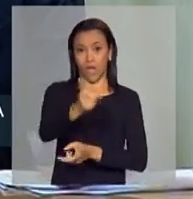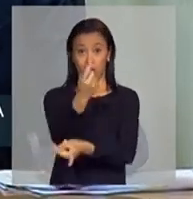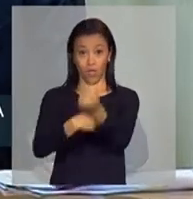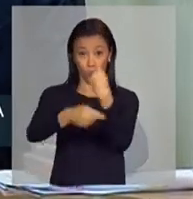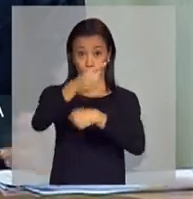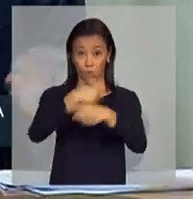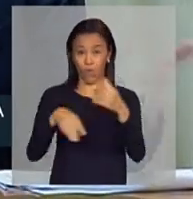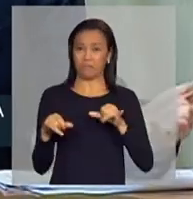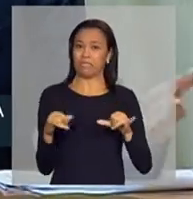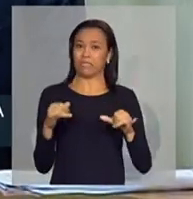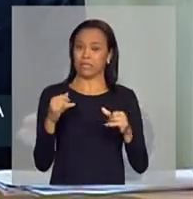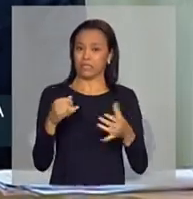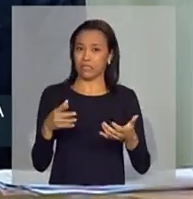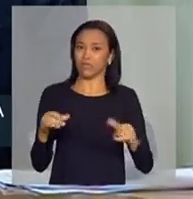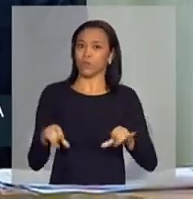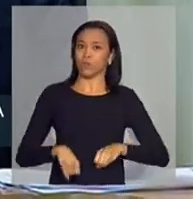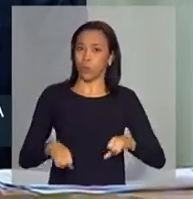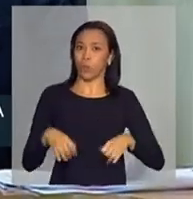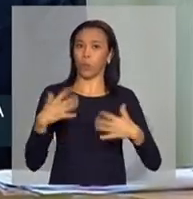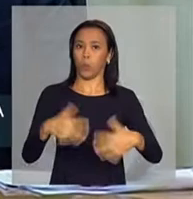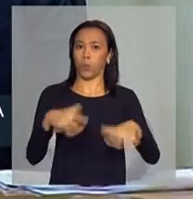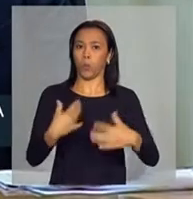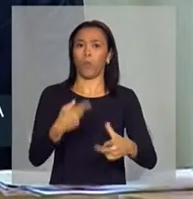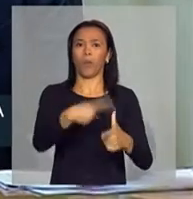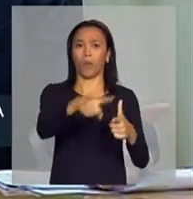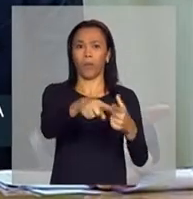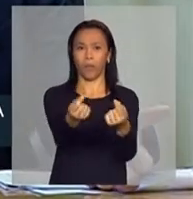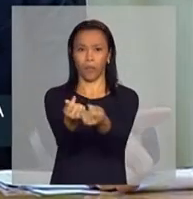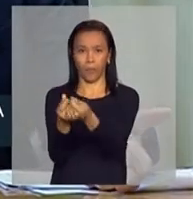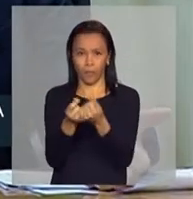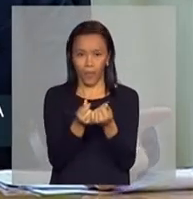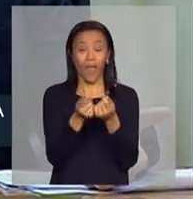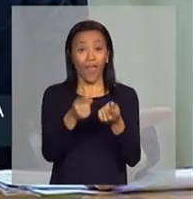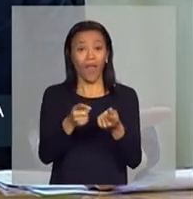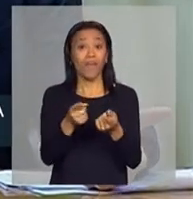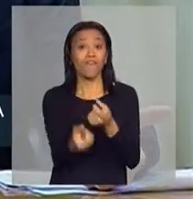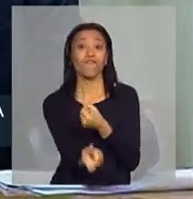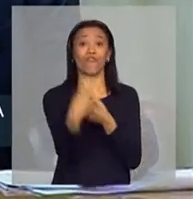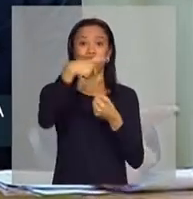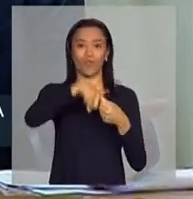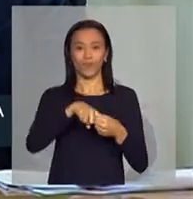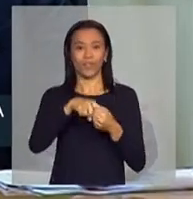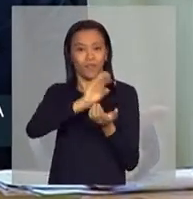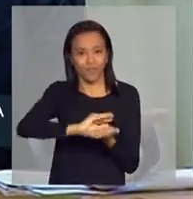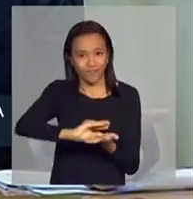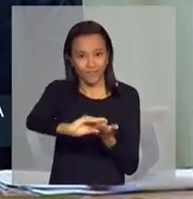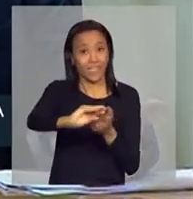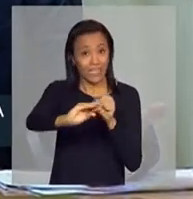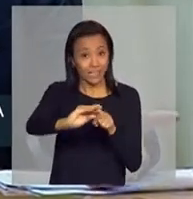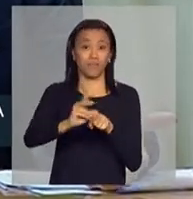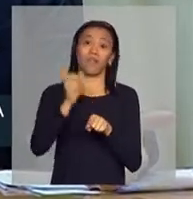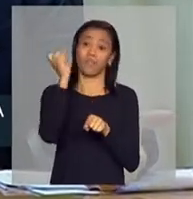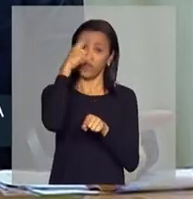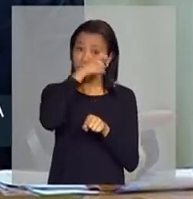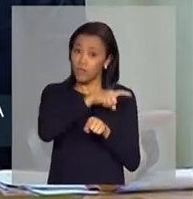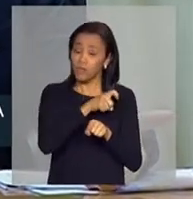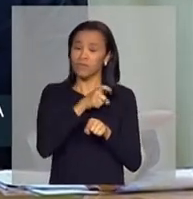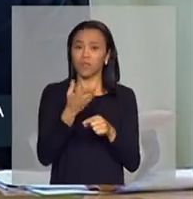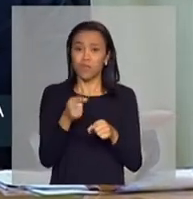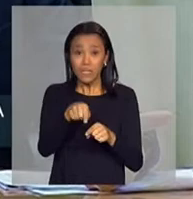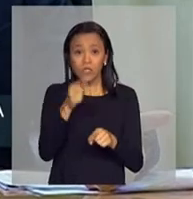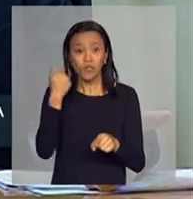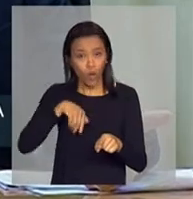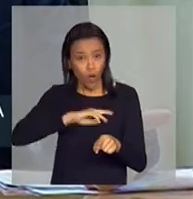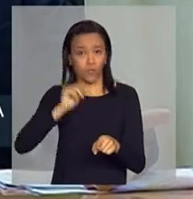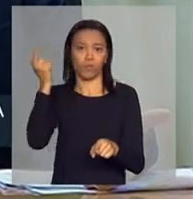uma crise que é mais externa do que interna é a recuperação do investimento ele é o mais difícil E isso está sendo